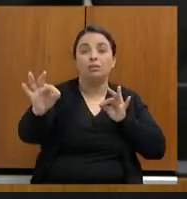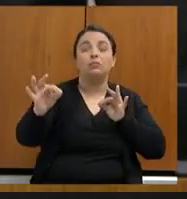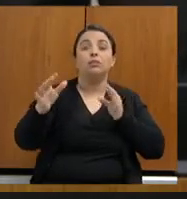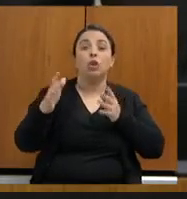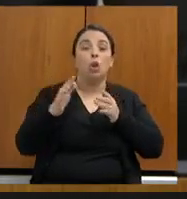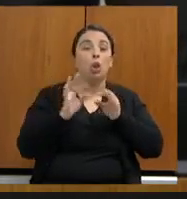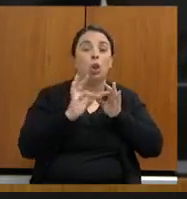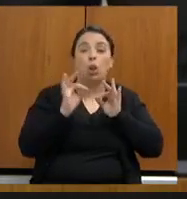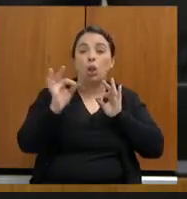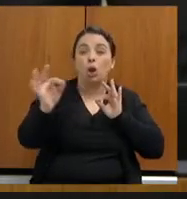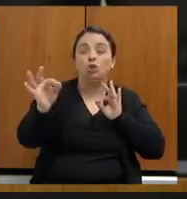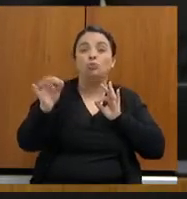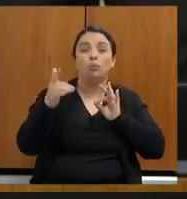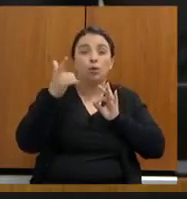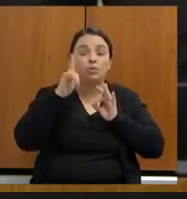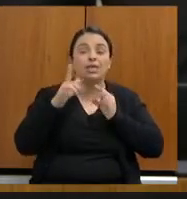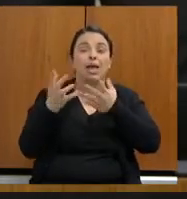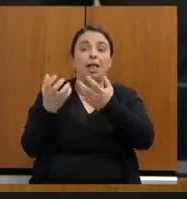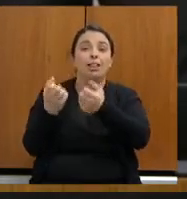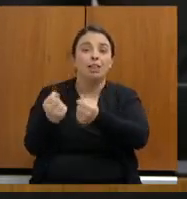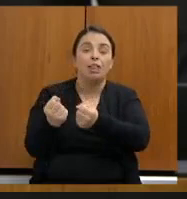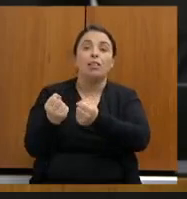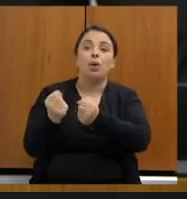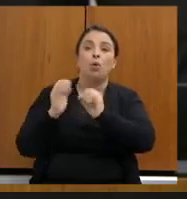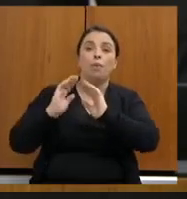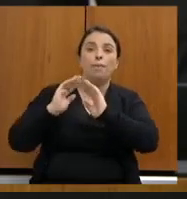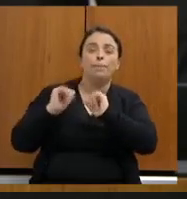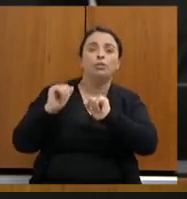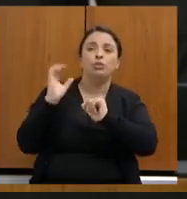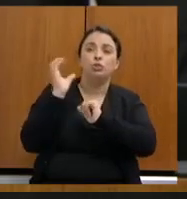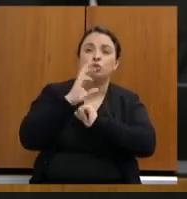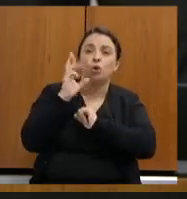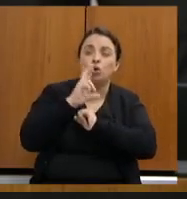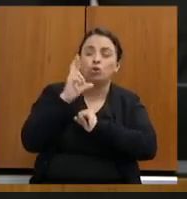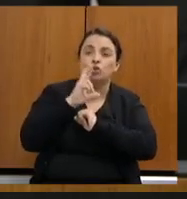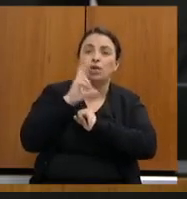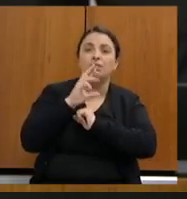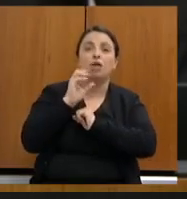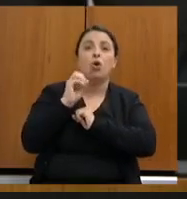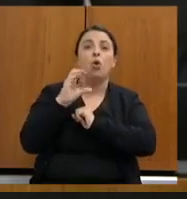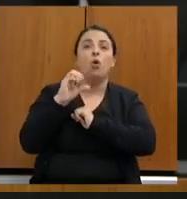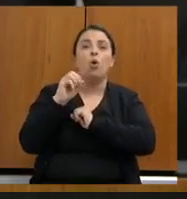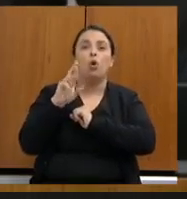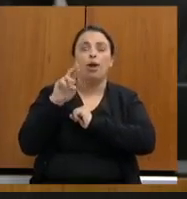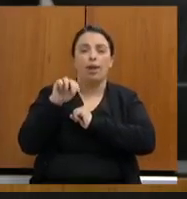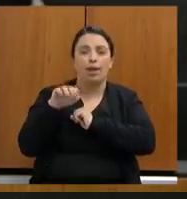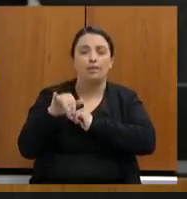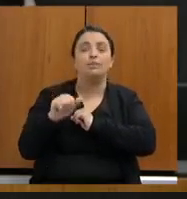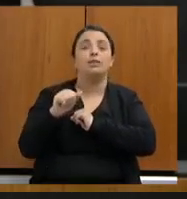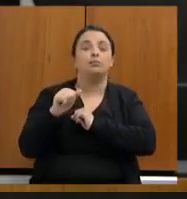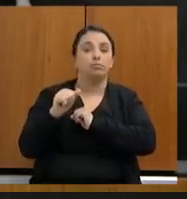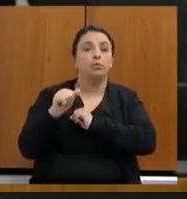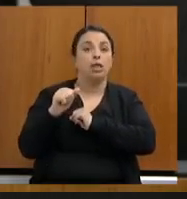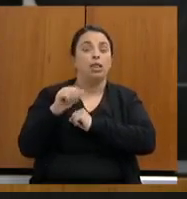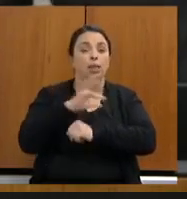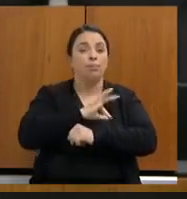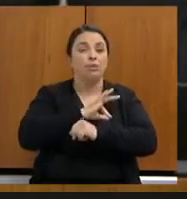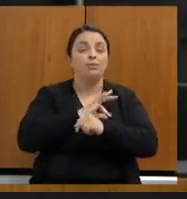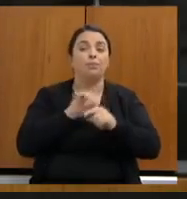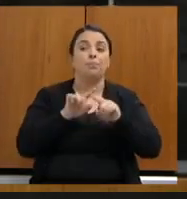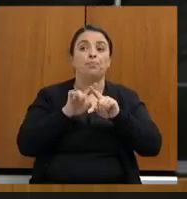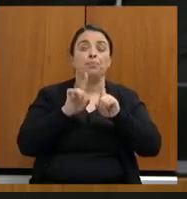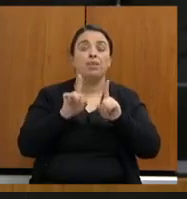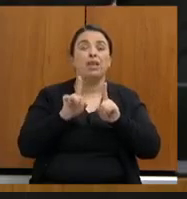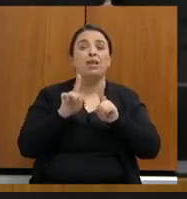outros lugares o plantão digital não tem demonstrado uma eu diria uma eficiência